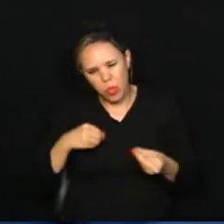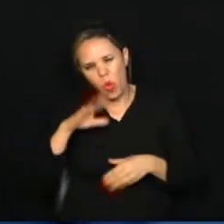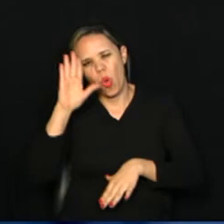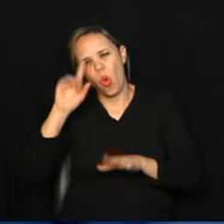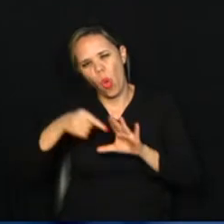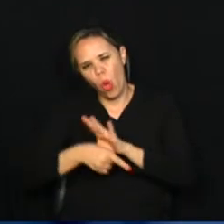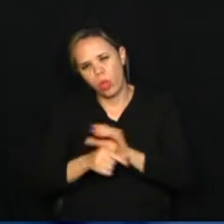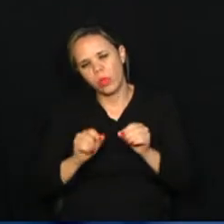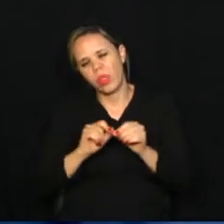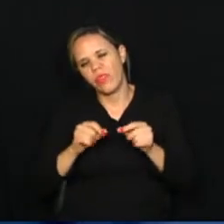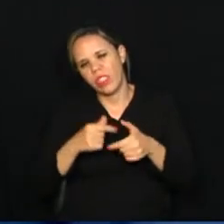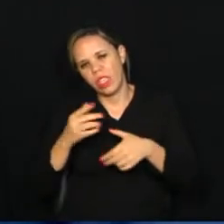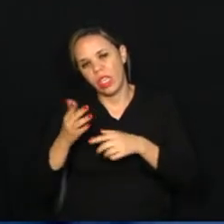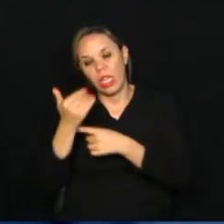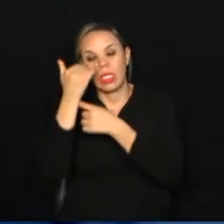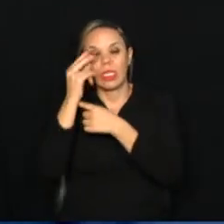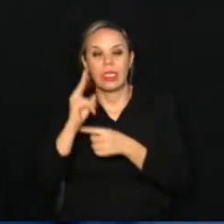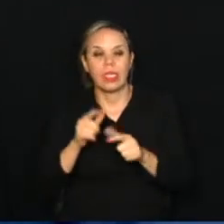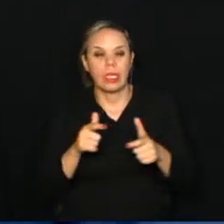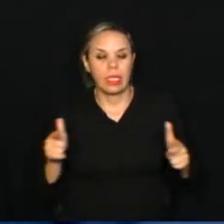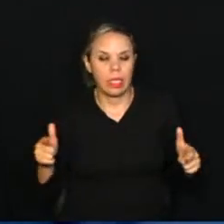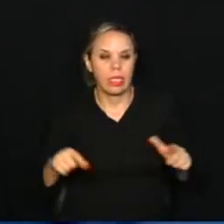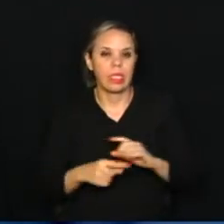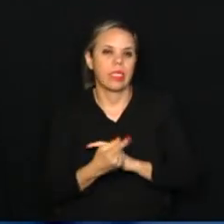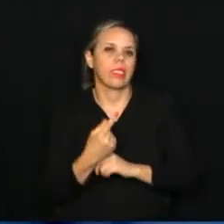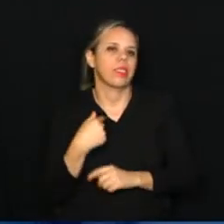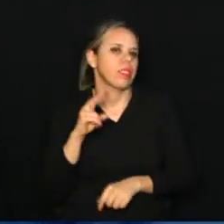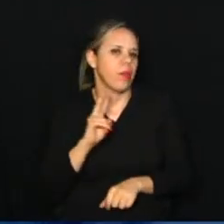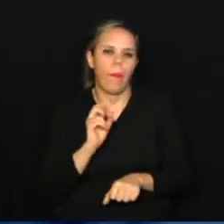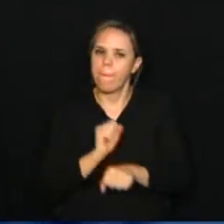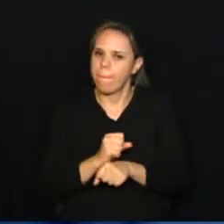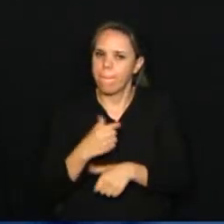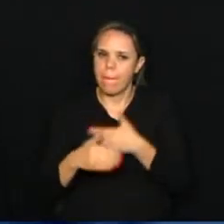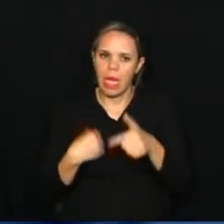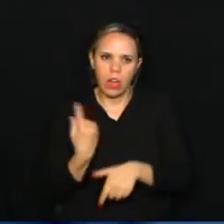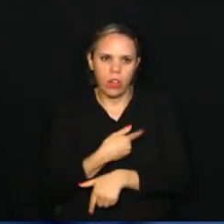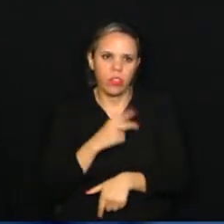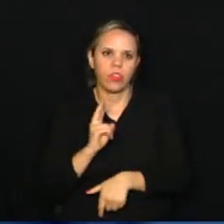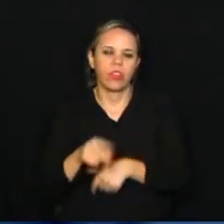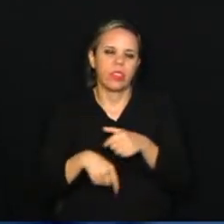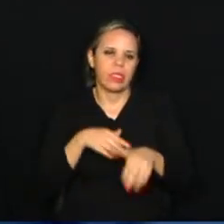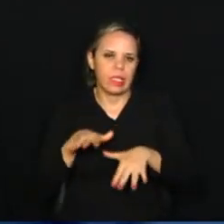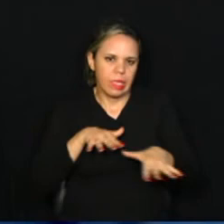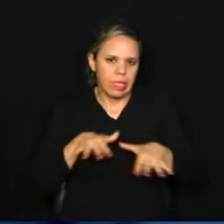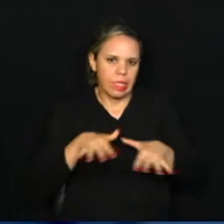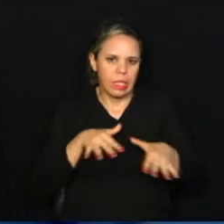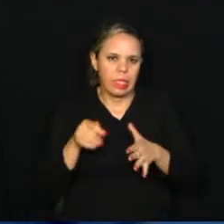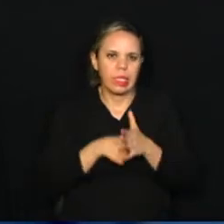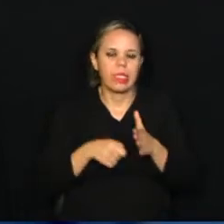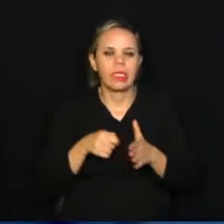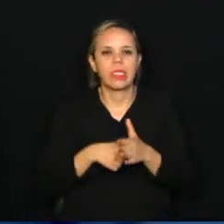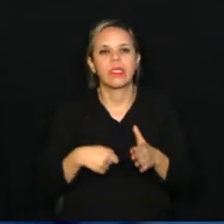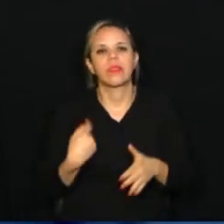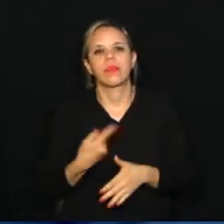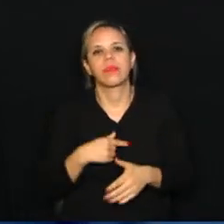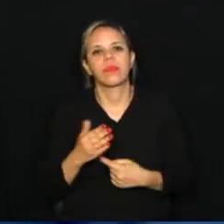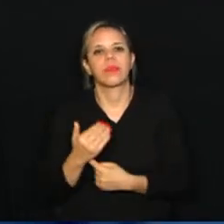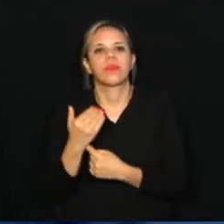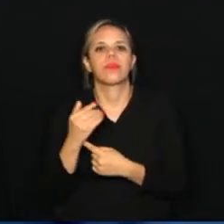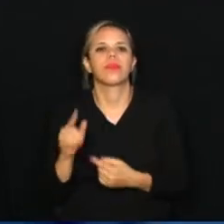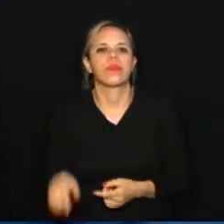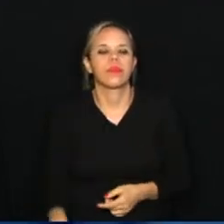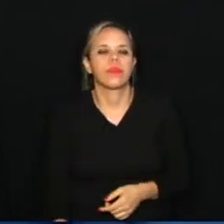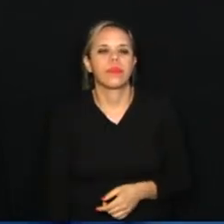para fazer. A tecnologia é uma coisa que não para, que deixa a gente o tempo todo se movimentando. A tecnologia, ela